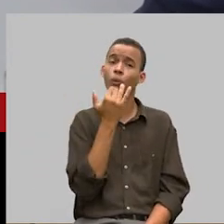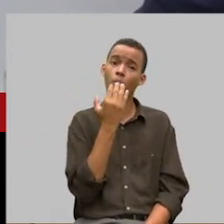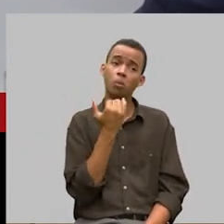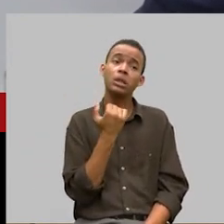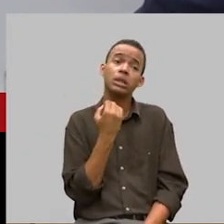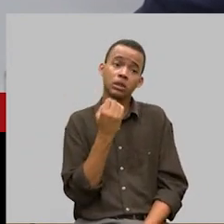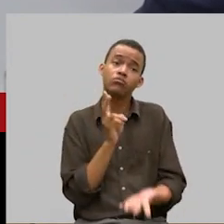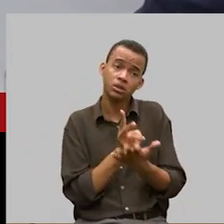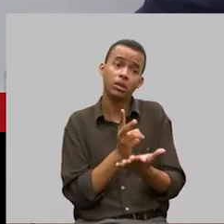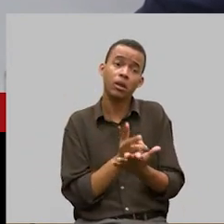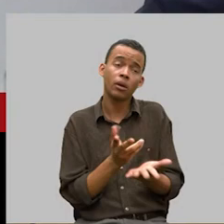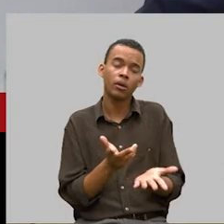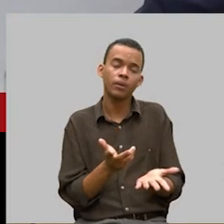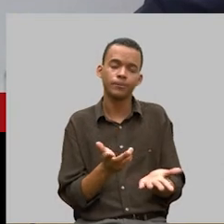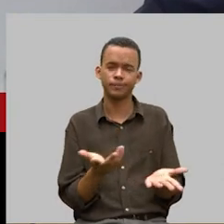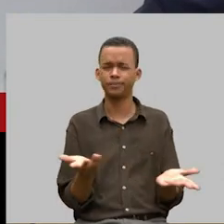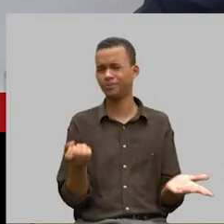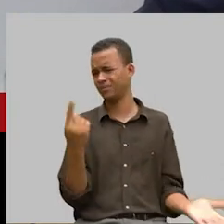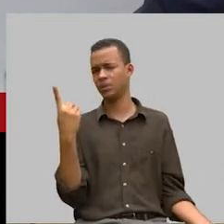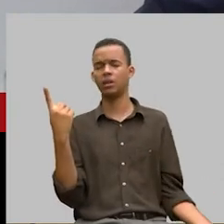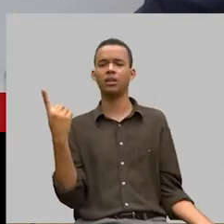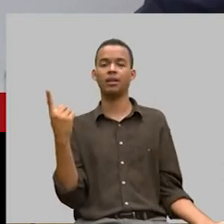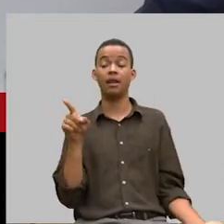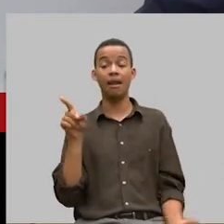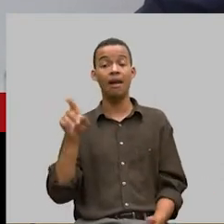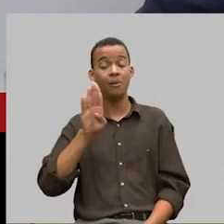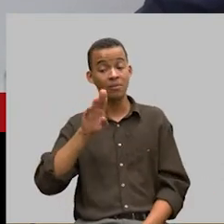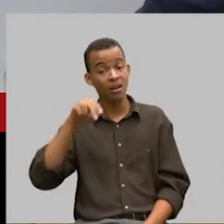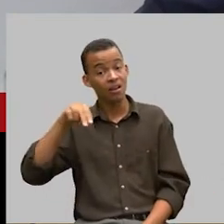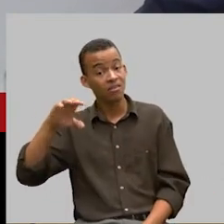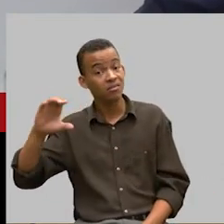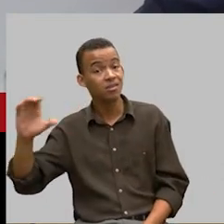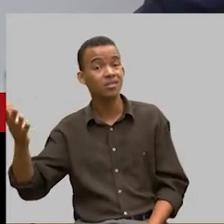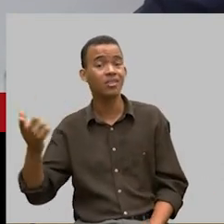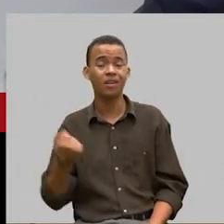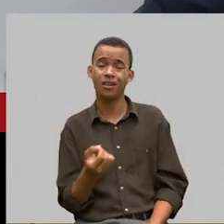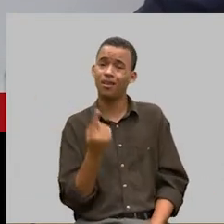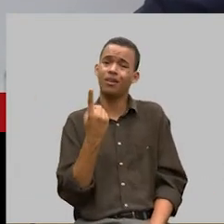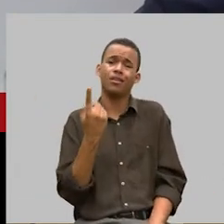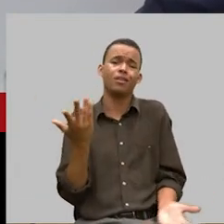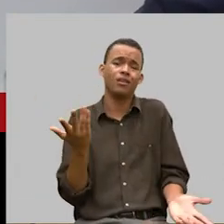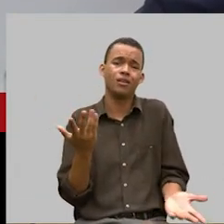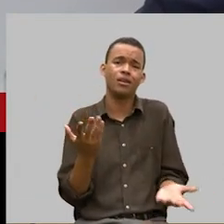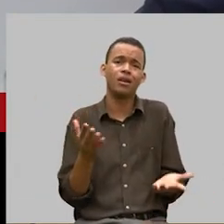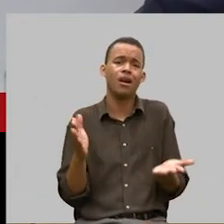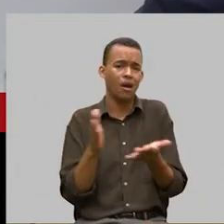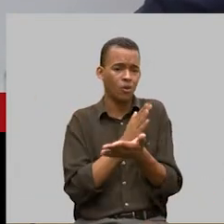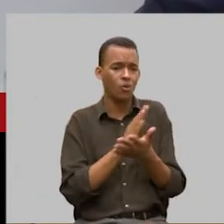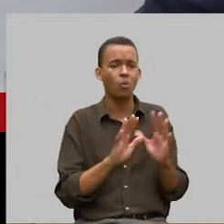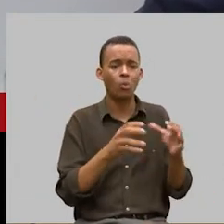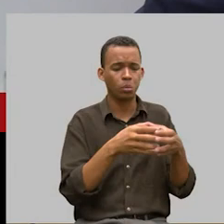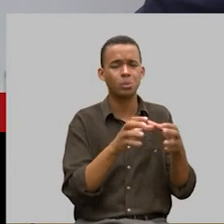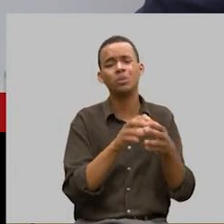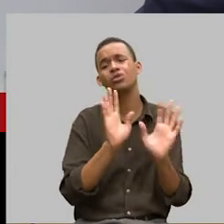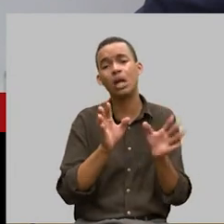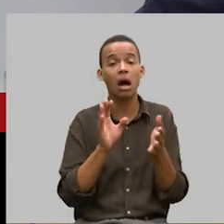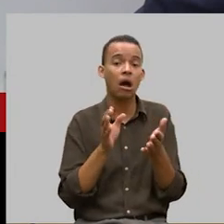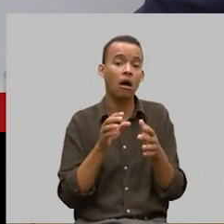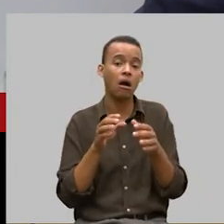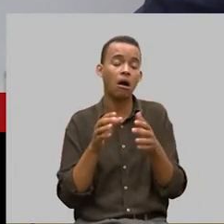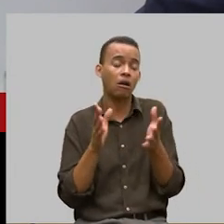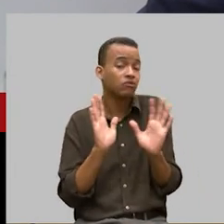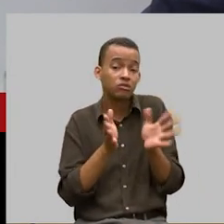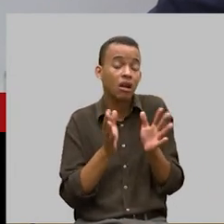sociedade foi imposto Ah não chamaram sim os conselhos para escutar e a sociedade foi que